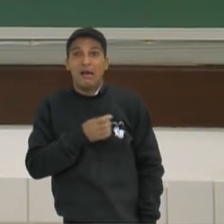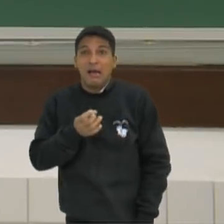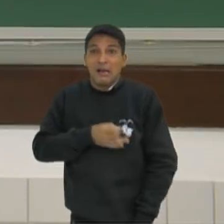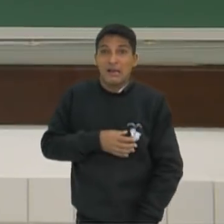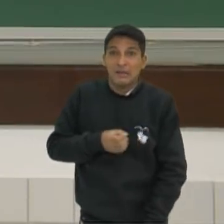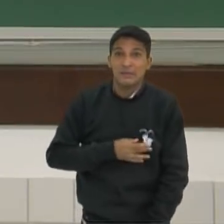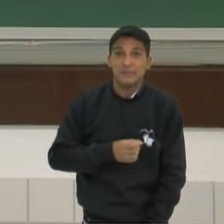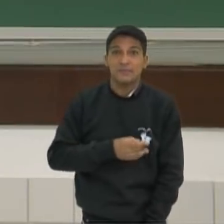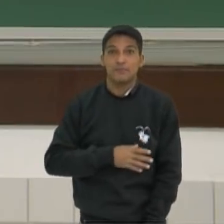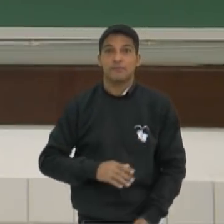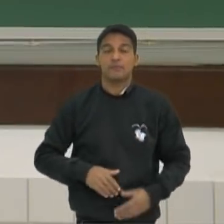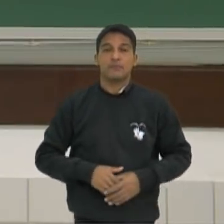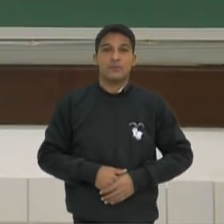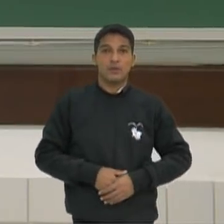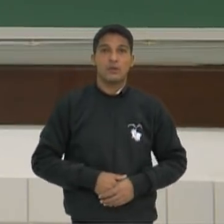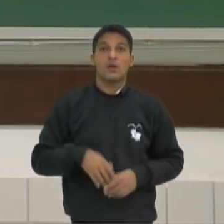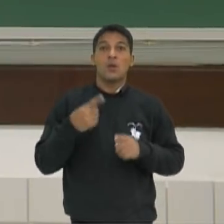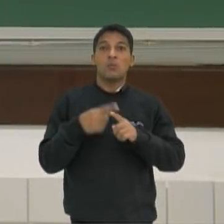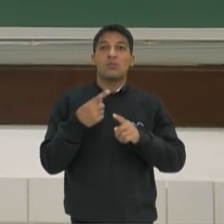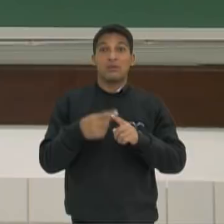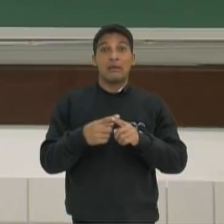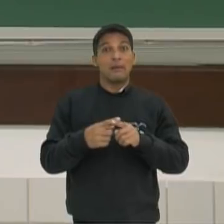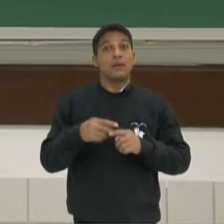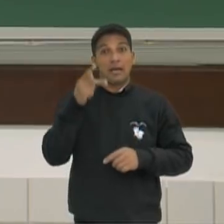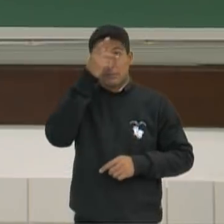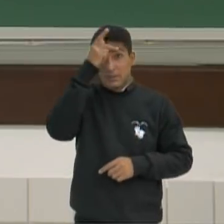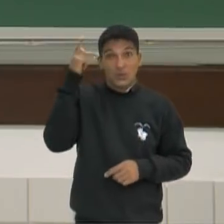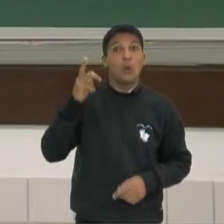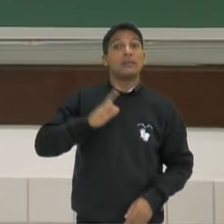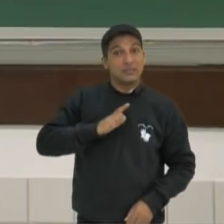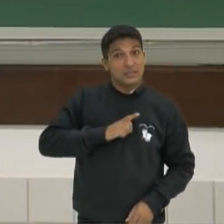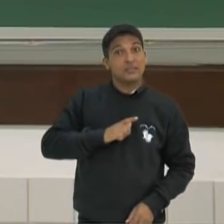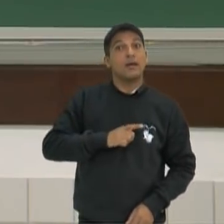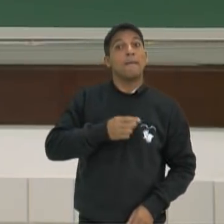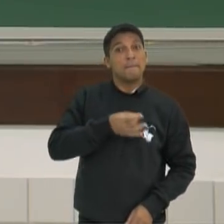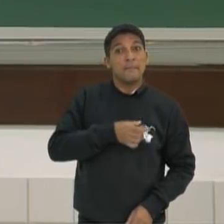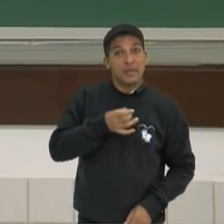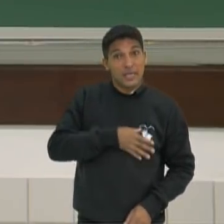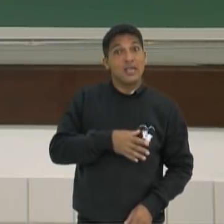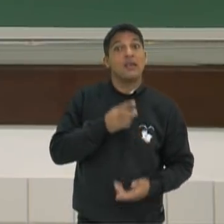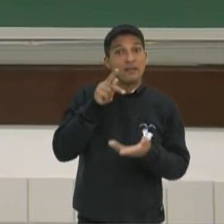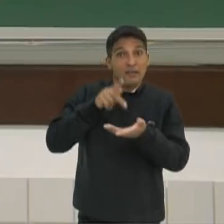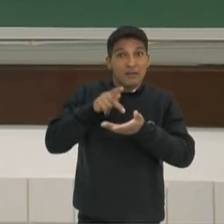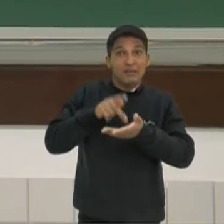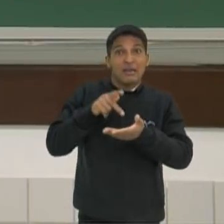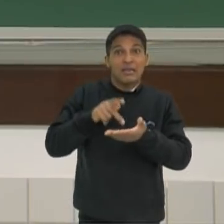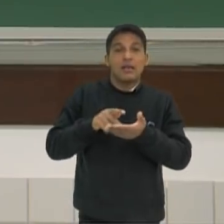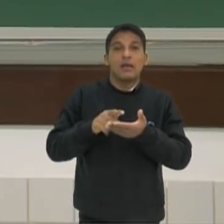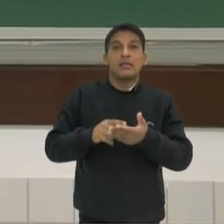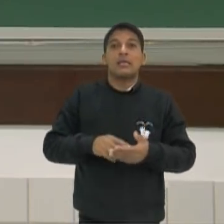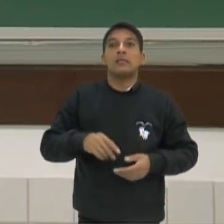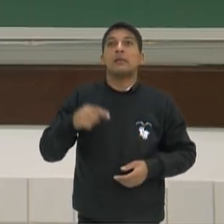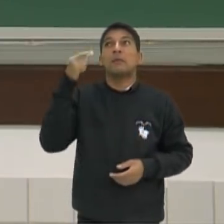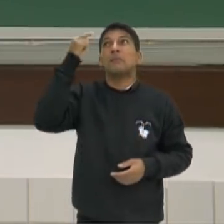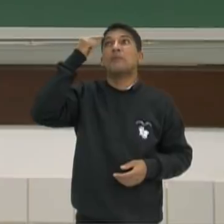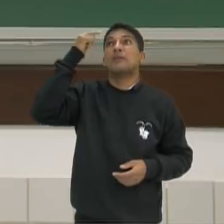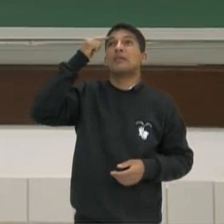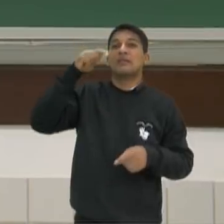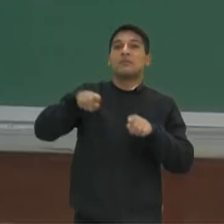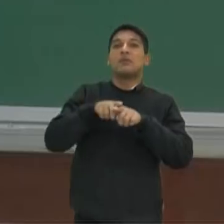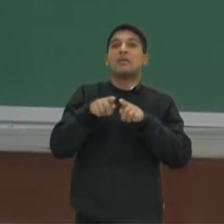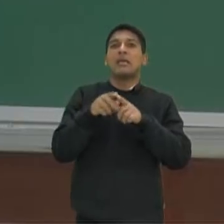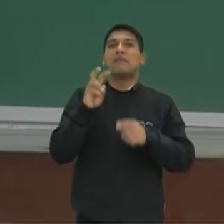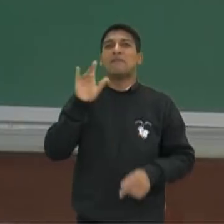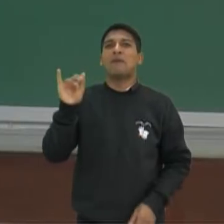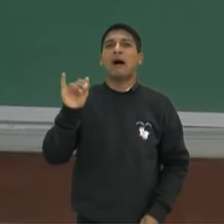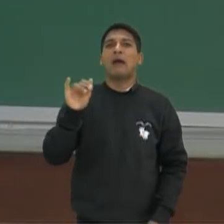era real, a gente também tem que pensar como a presença da morte, ela estava sempre constante nos